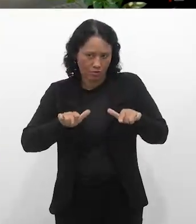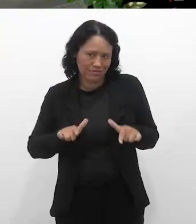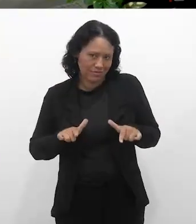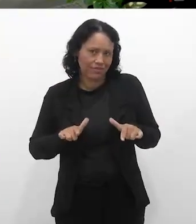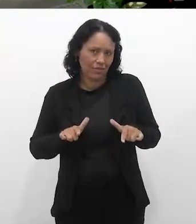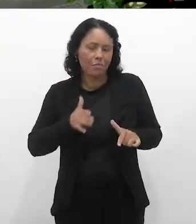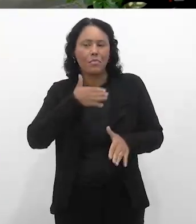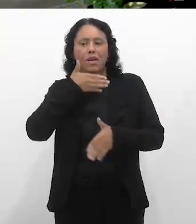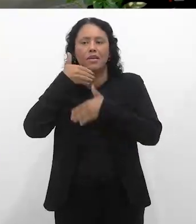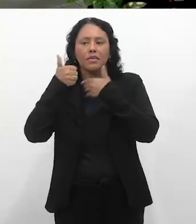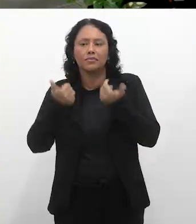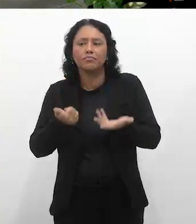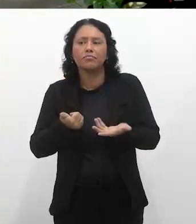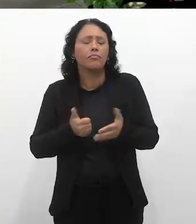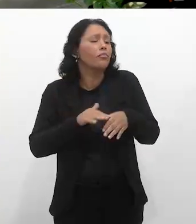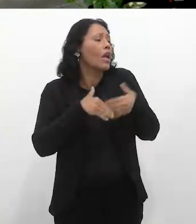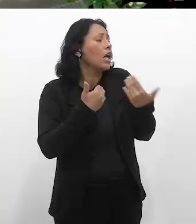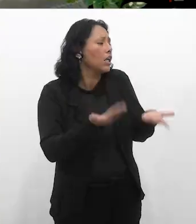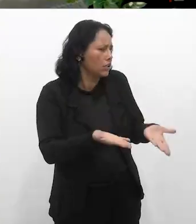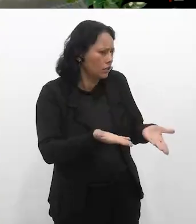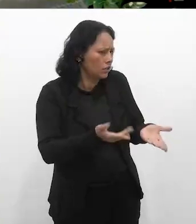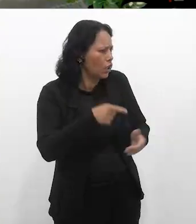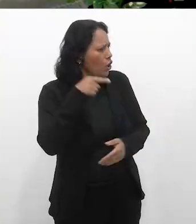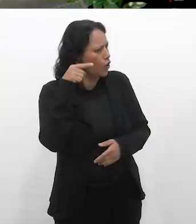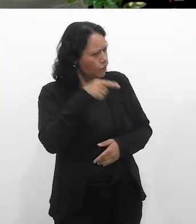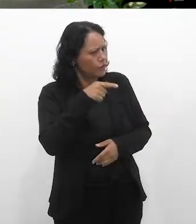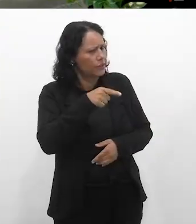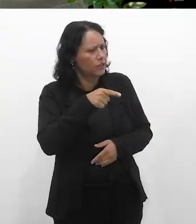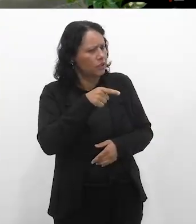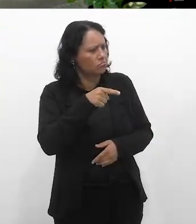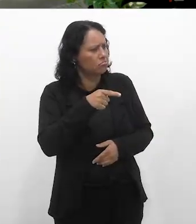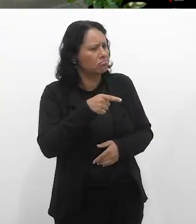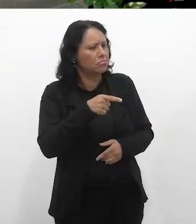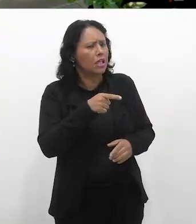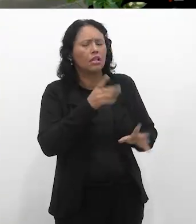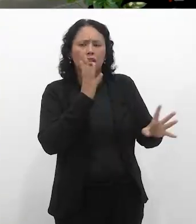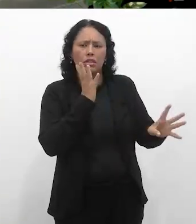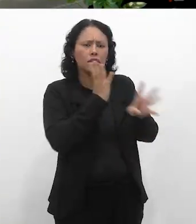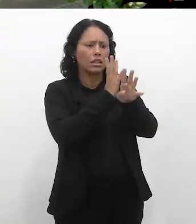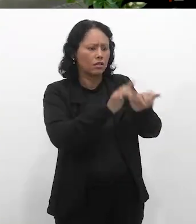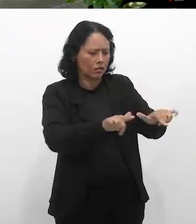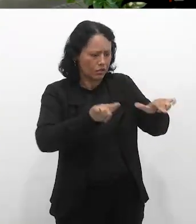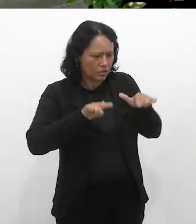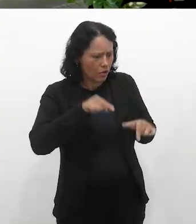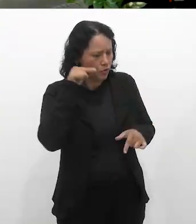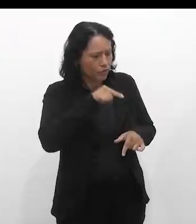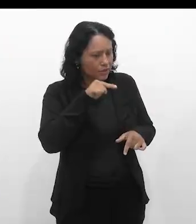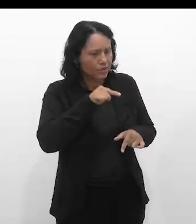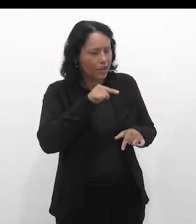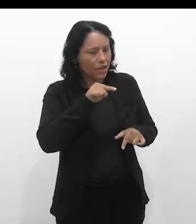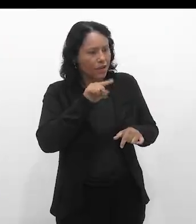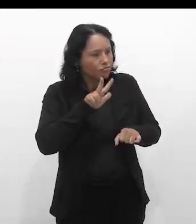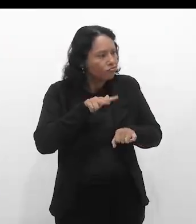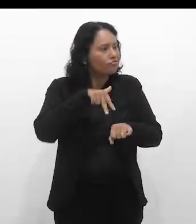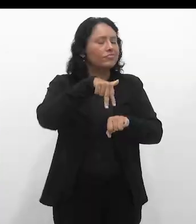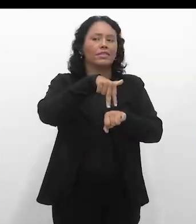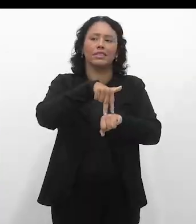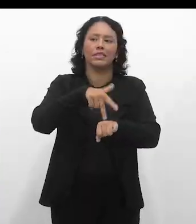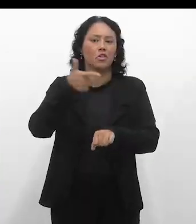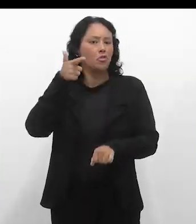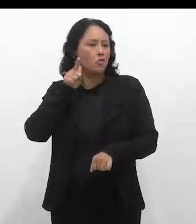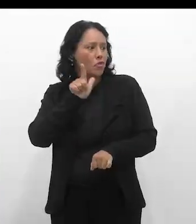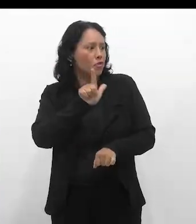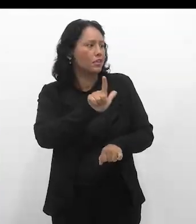o tratamento. Então, André, eu queria saber de você, foi diagnosticada, fez o tratamento, mas virou